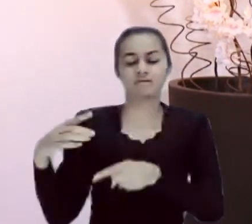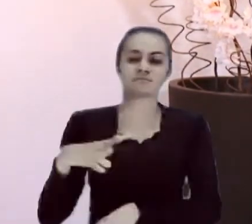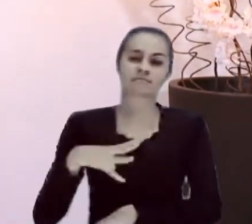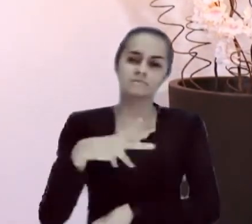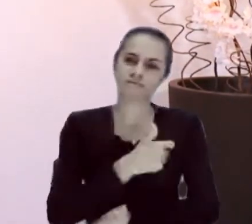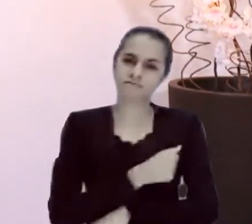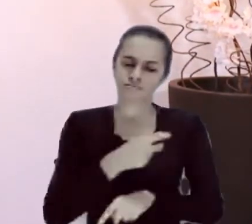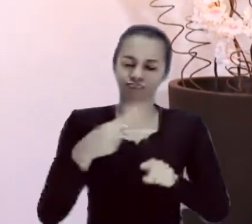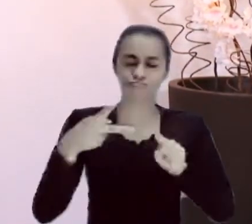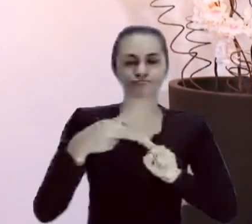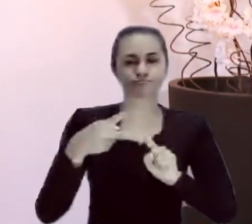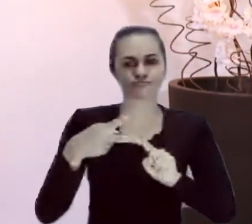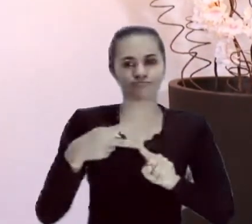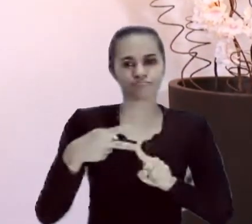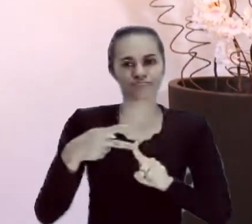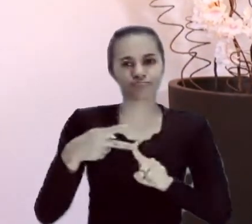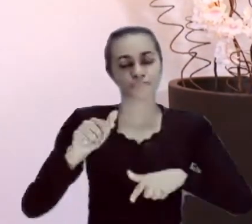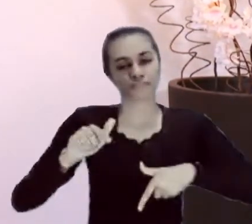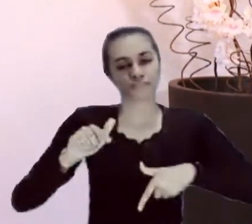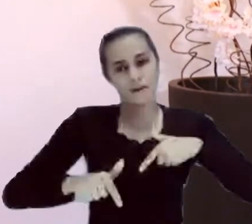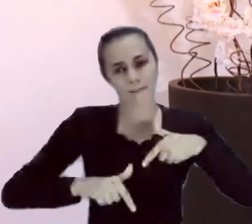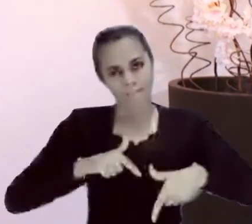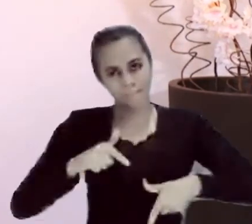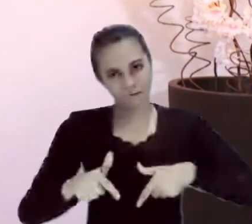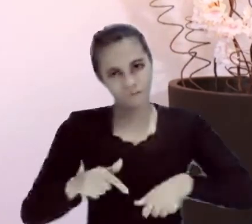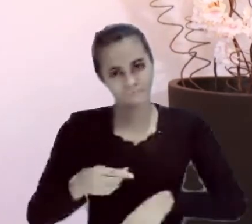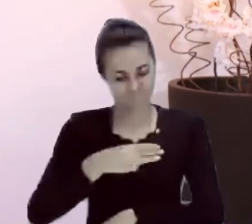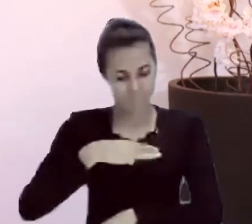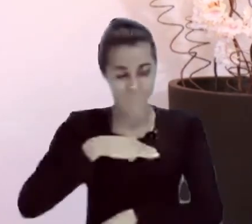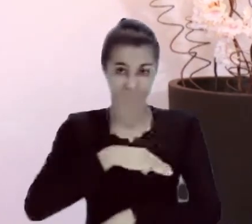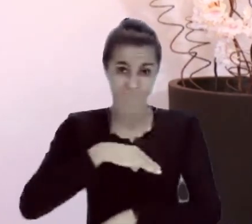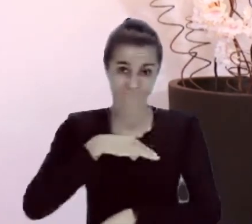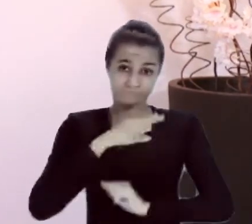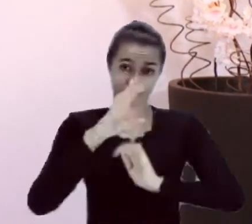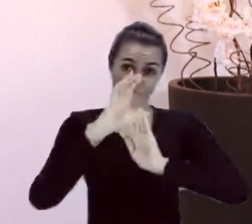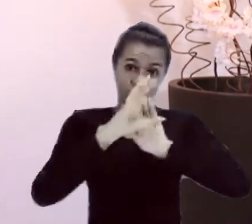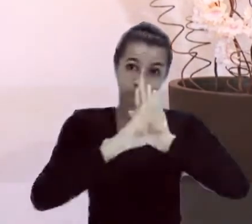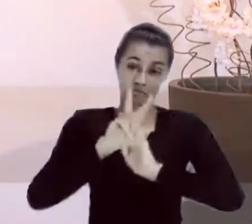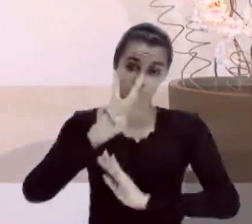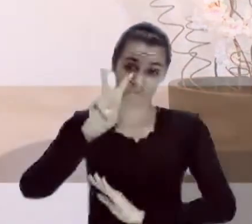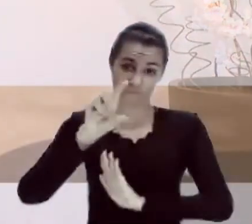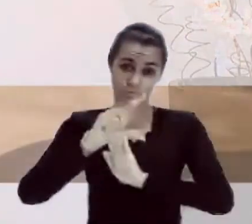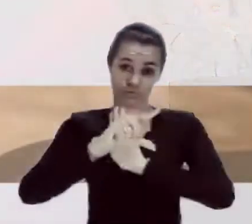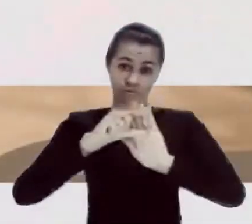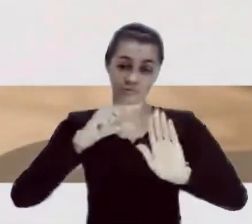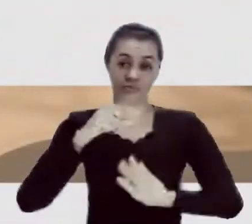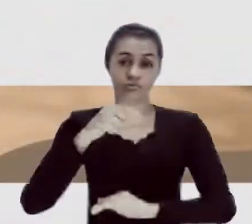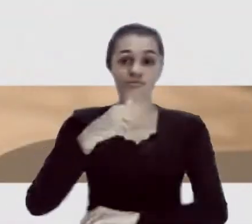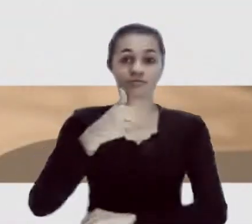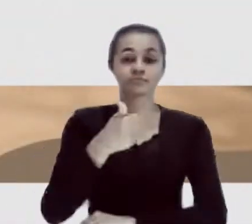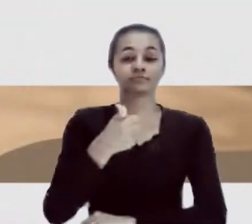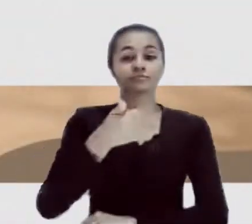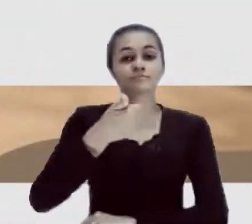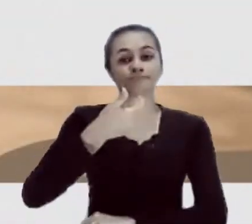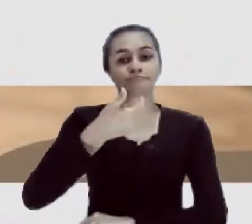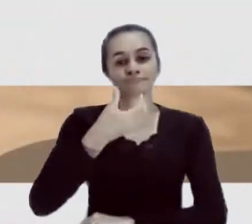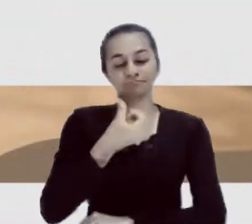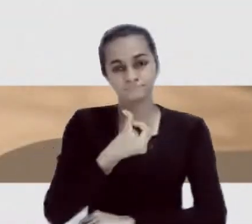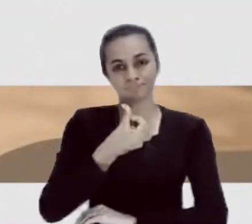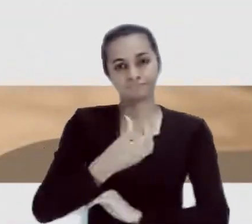No livro de Mateus, capítulo 5 e verso 16, diz assim: